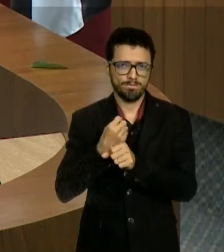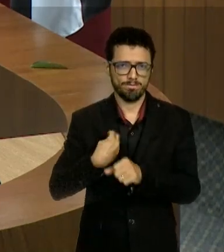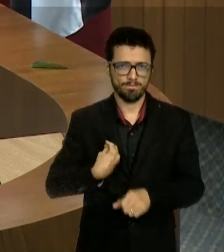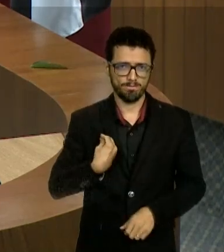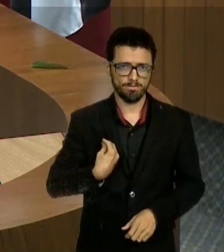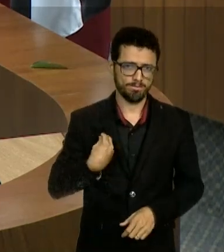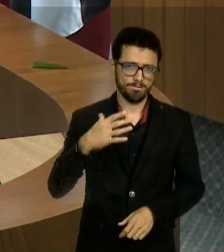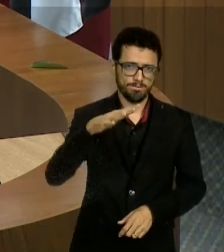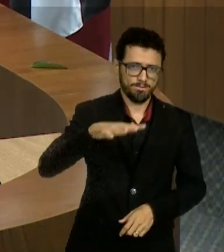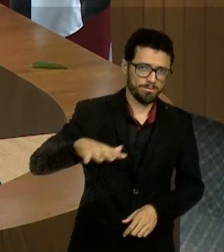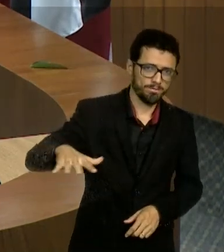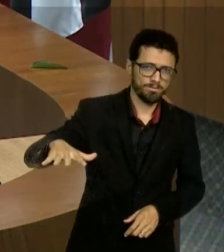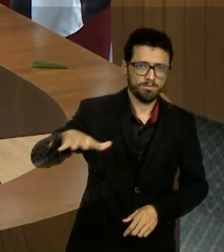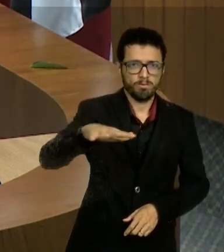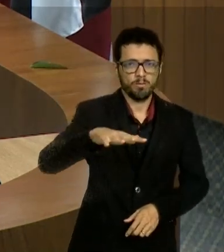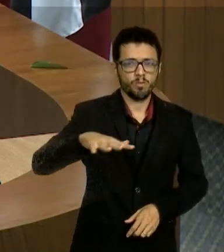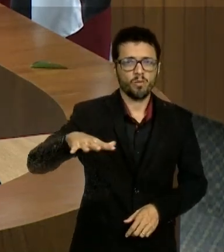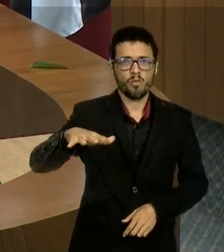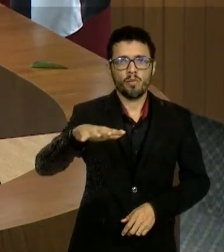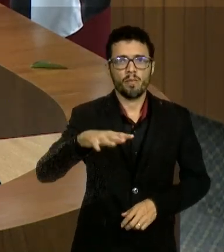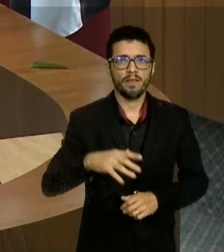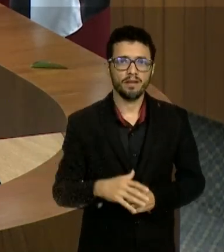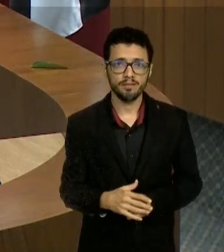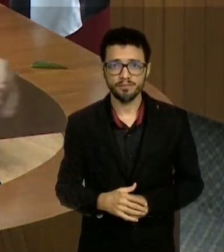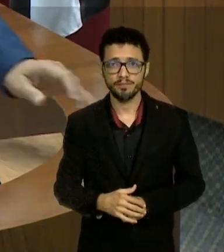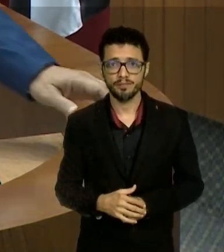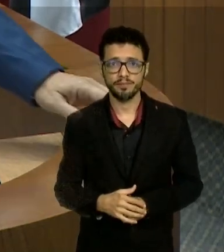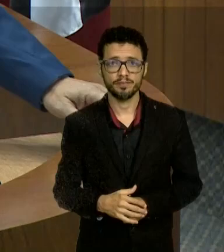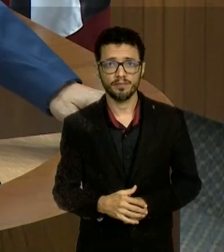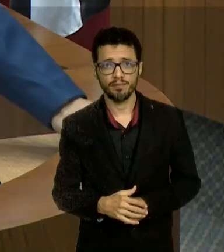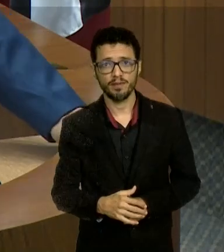Pondo fim a uma disputa